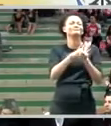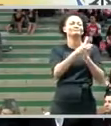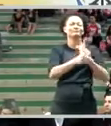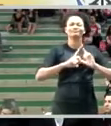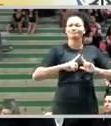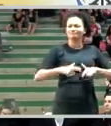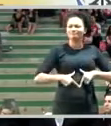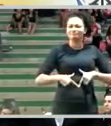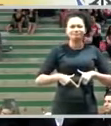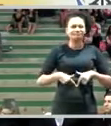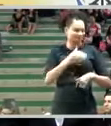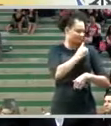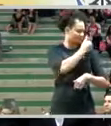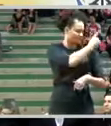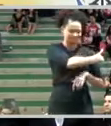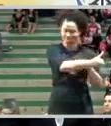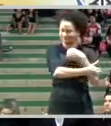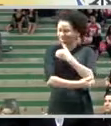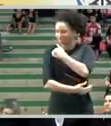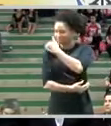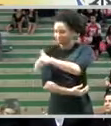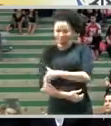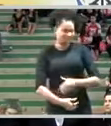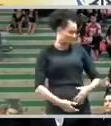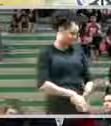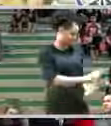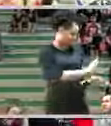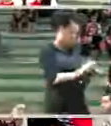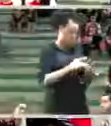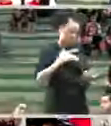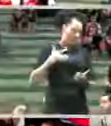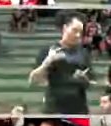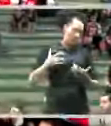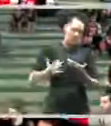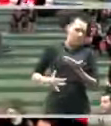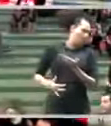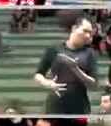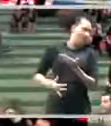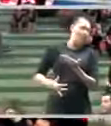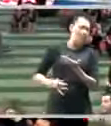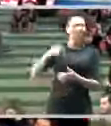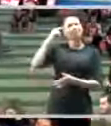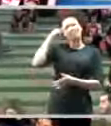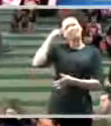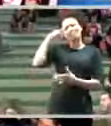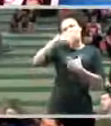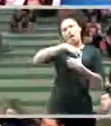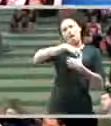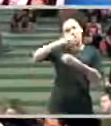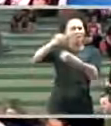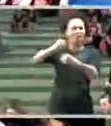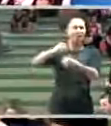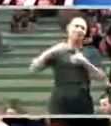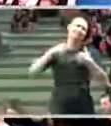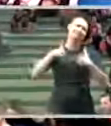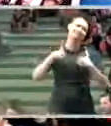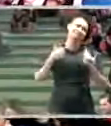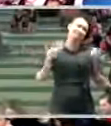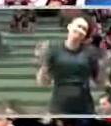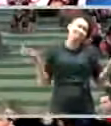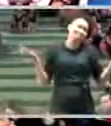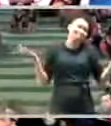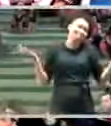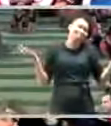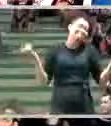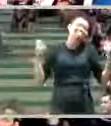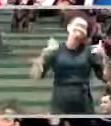Tem como você olhar para quem está ao seu lado e dizer: estou com dó de quem pensou que tinha roubado alguma coisa de mim. Diga: